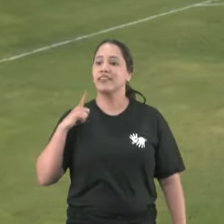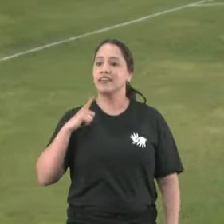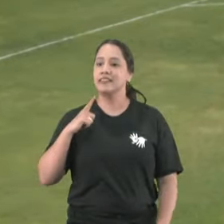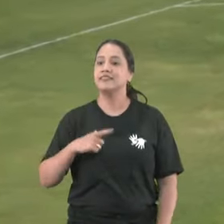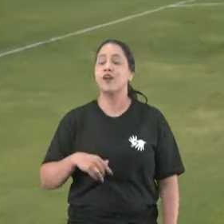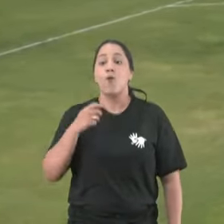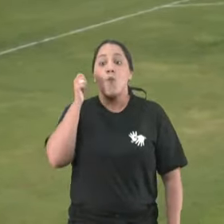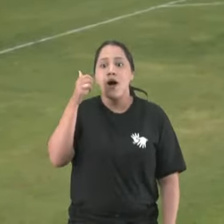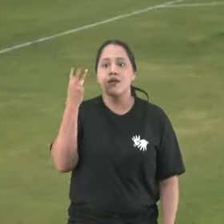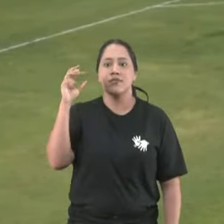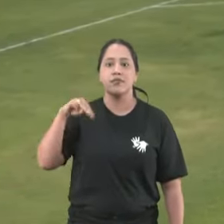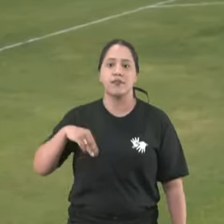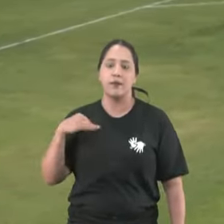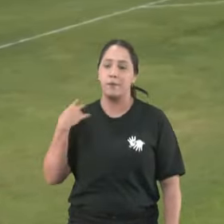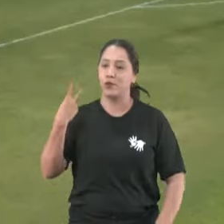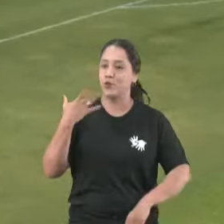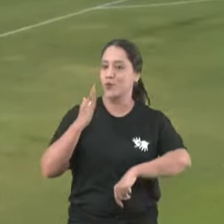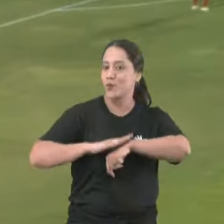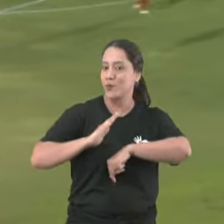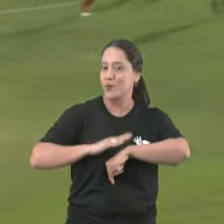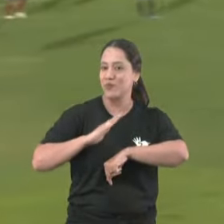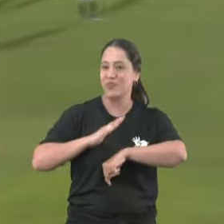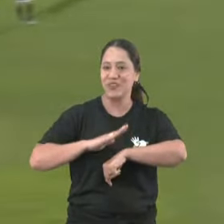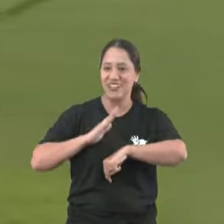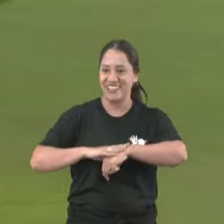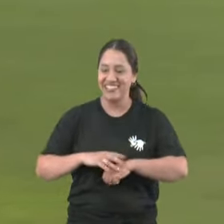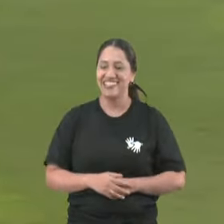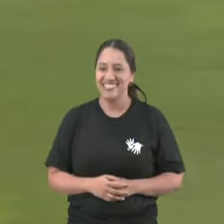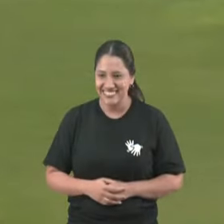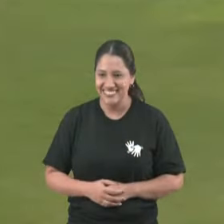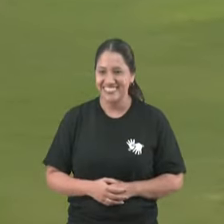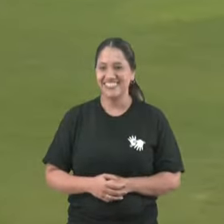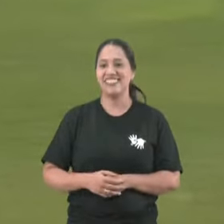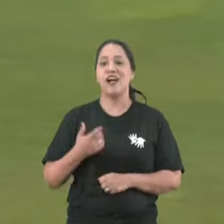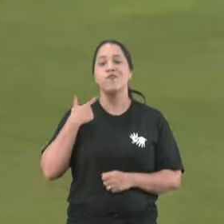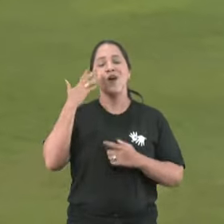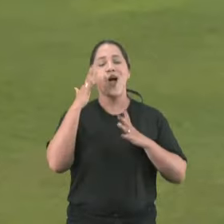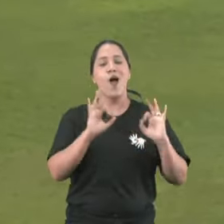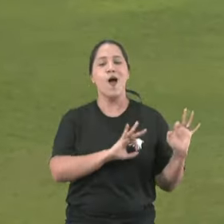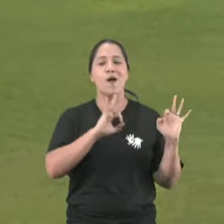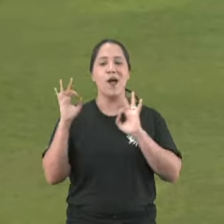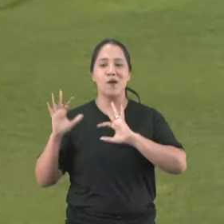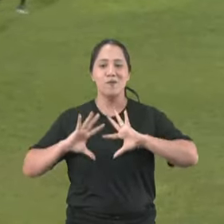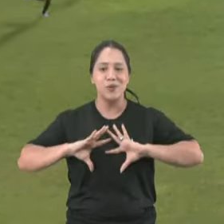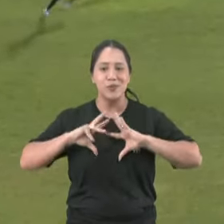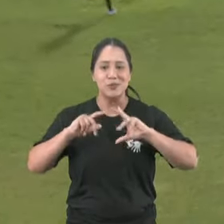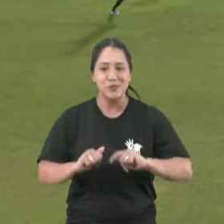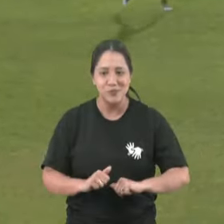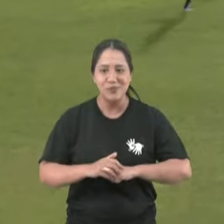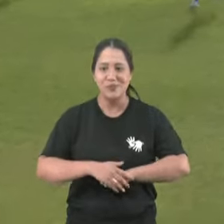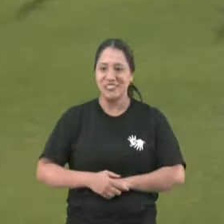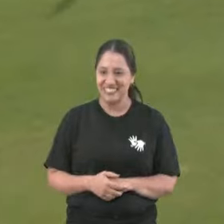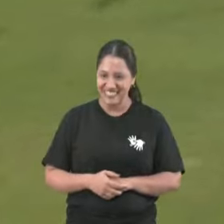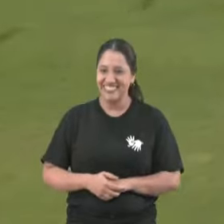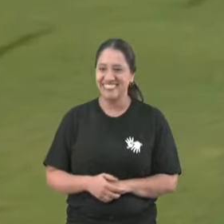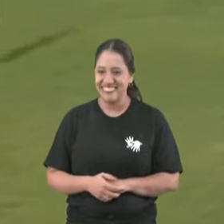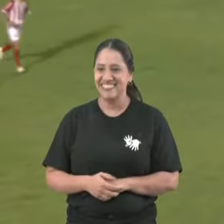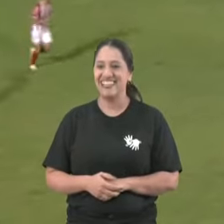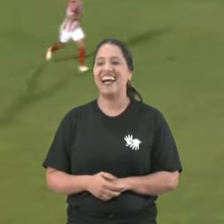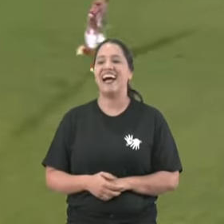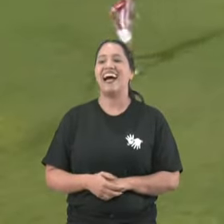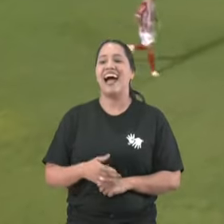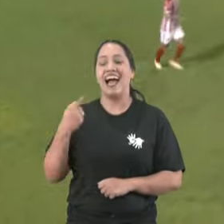Quase 30 minutos desse segundo tempo, segue 0 a 0 aqui no Coraci. Você acompanhando tudo pela tela da Band e também da FAF